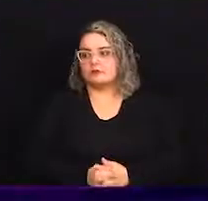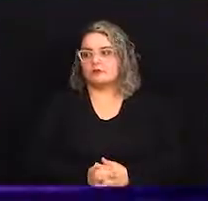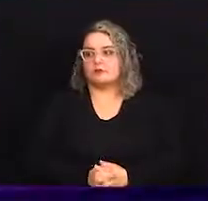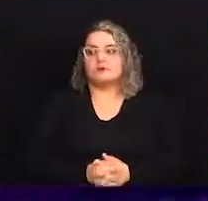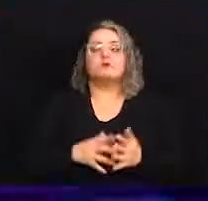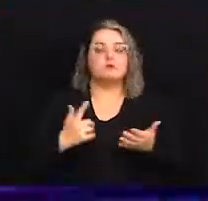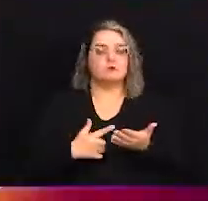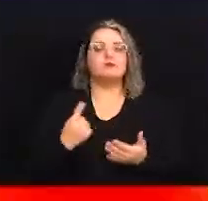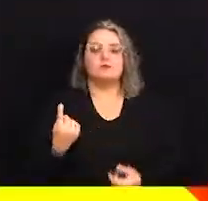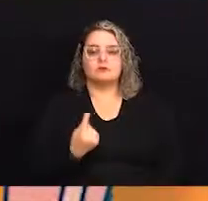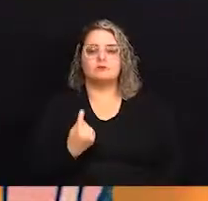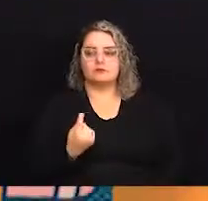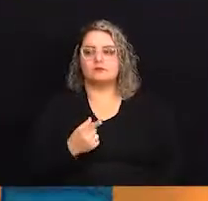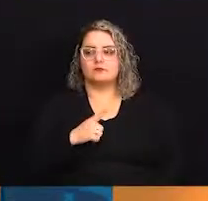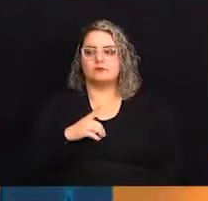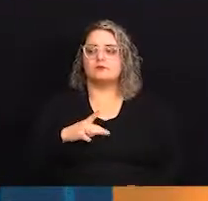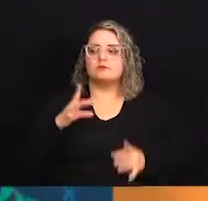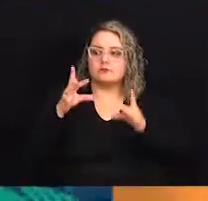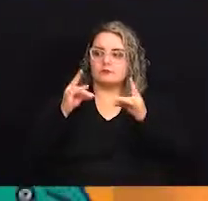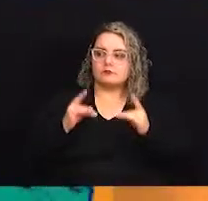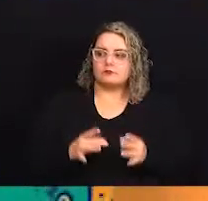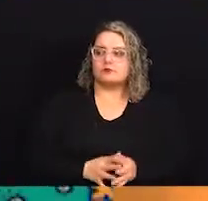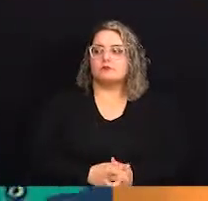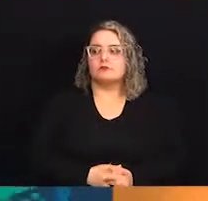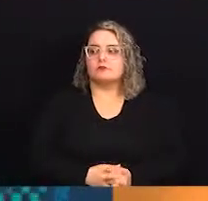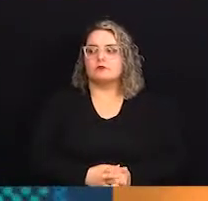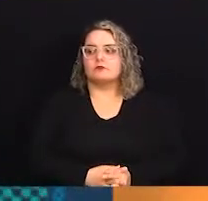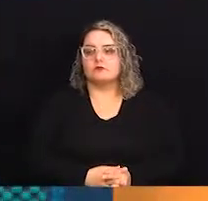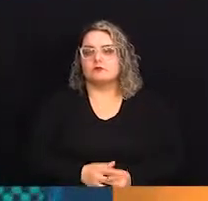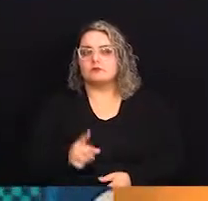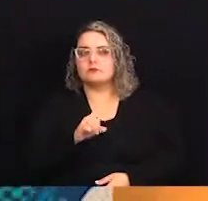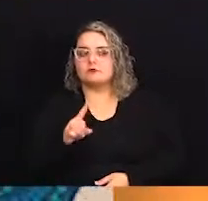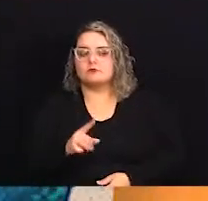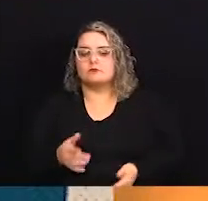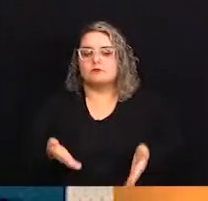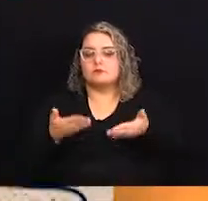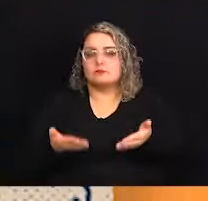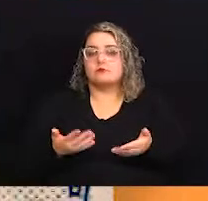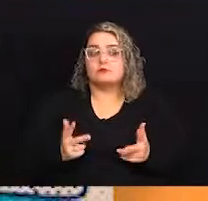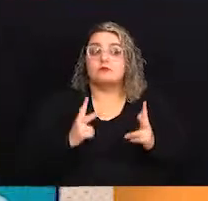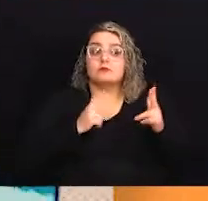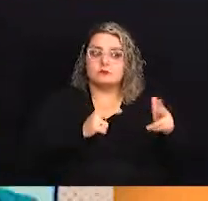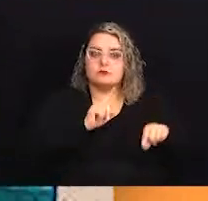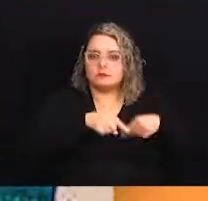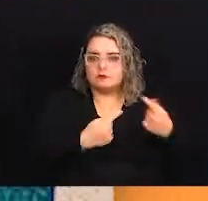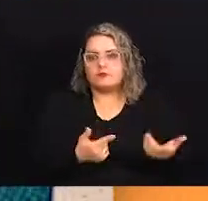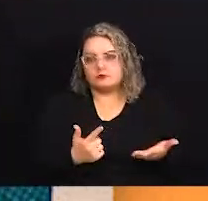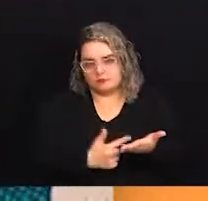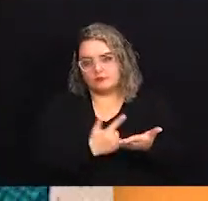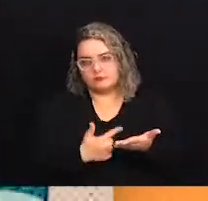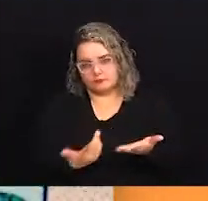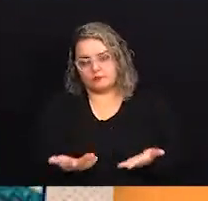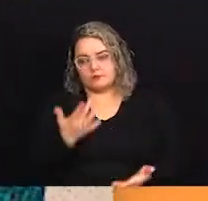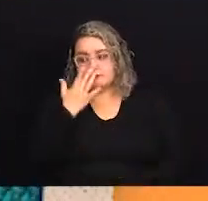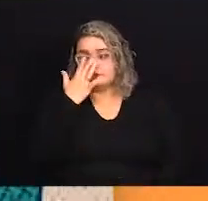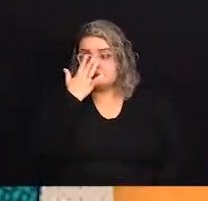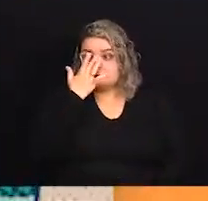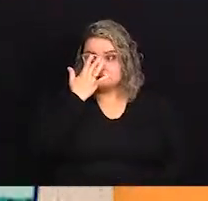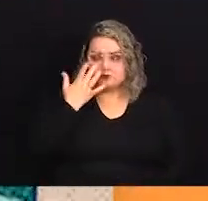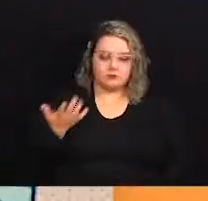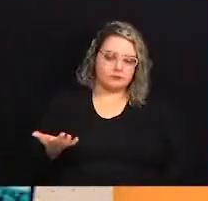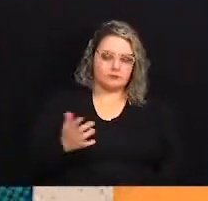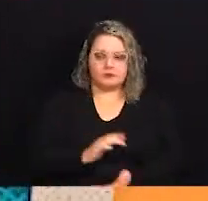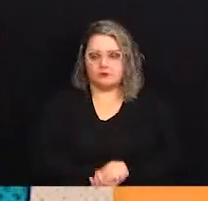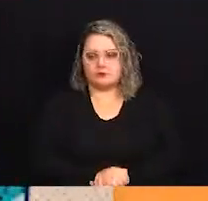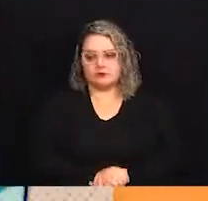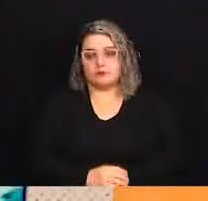Sozinha, eu acho que ele tem essa delicadeza, mas ele não é tão leve quanto os outros, porque eu acho que